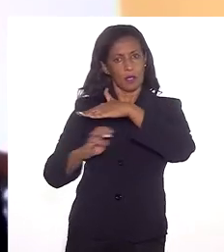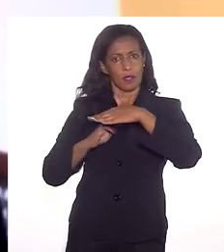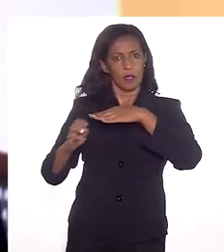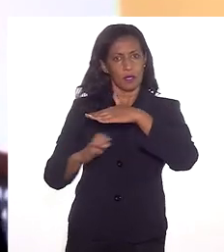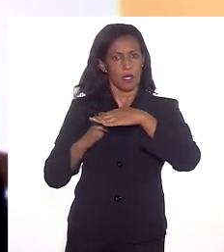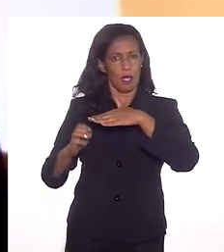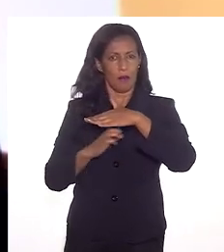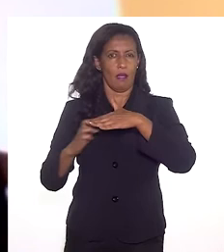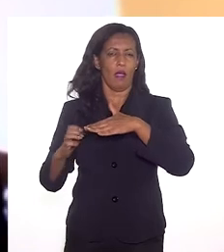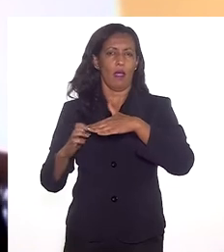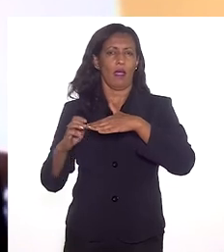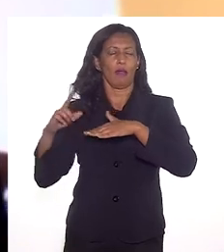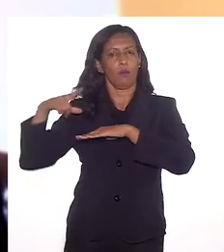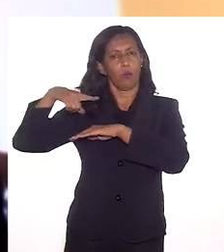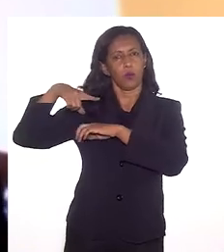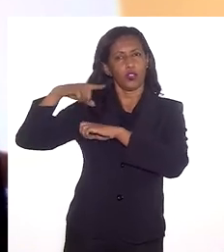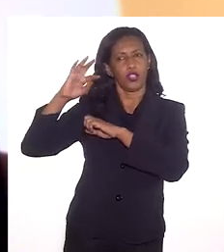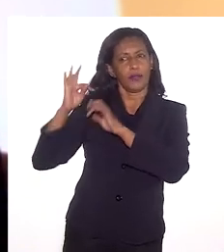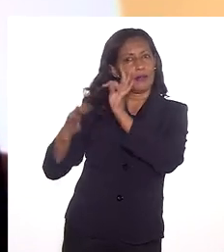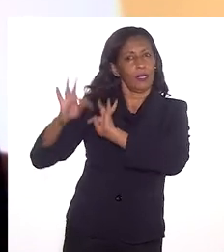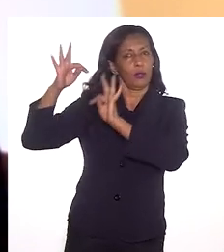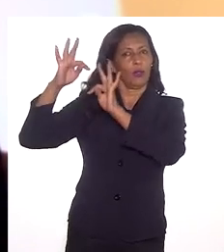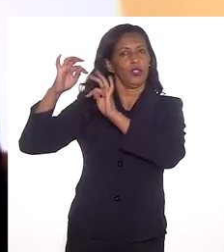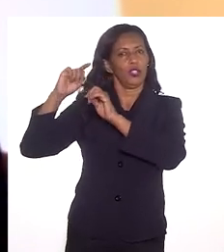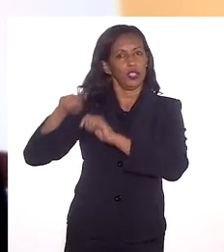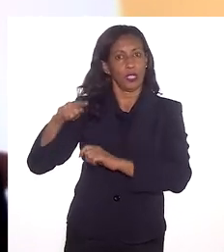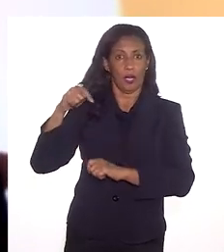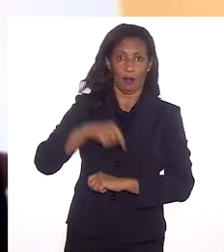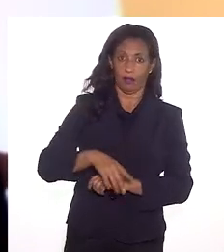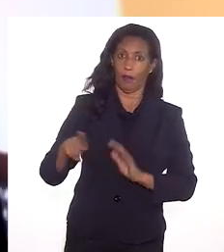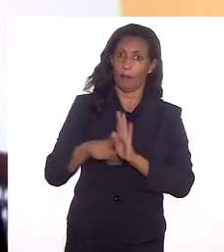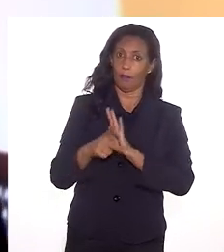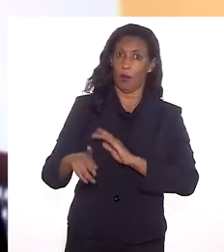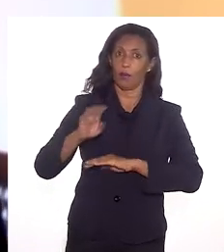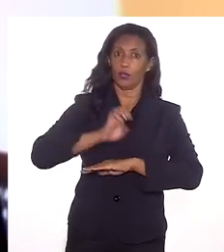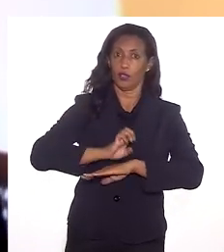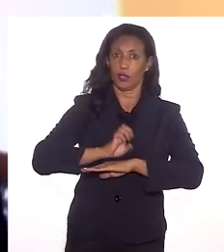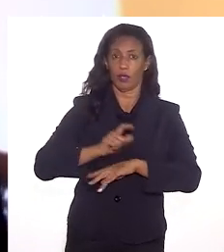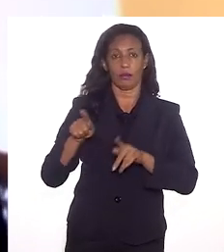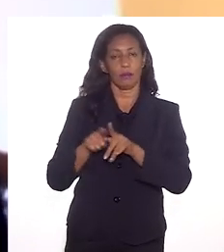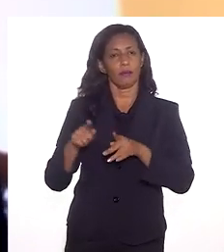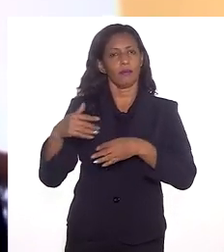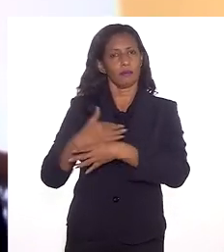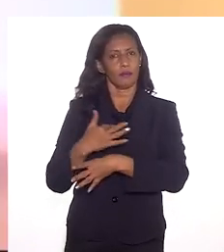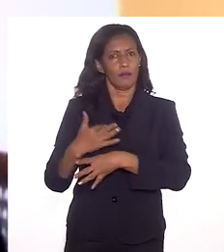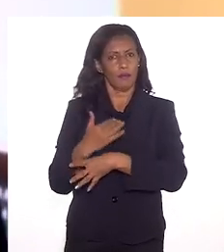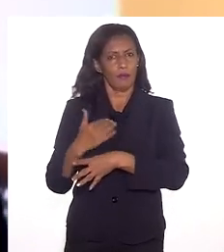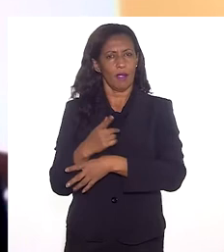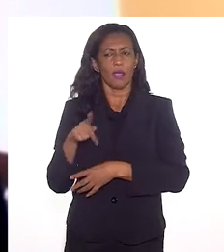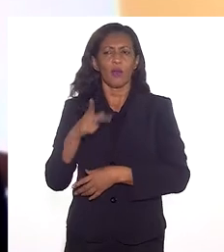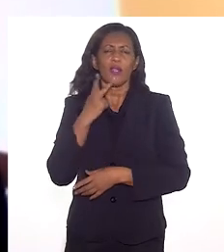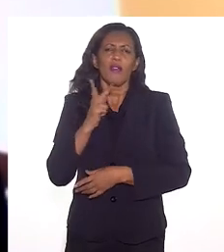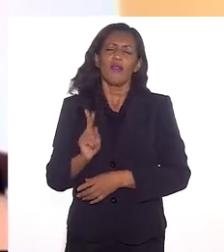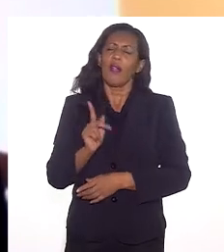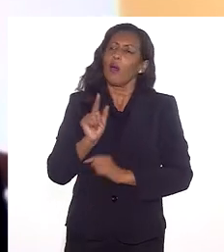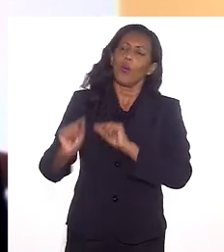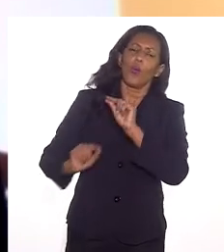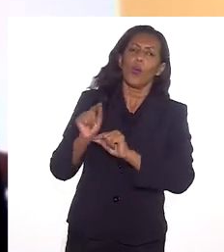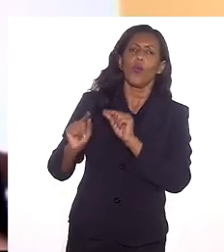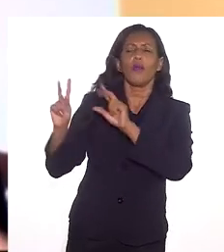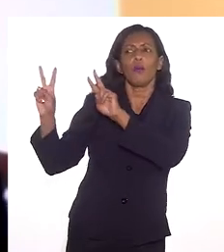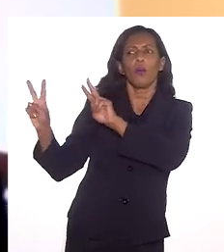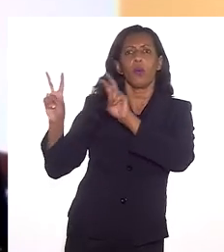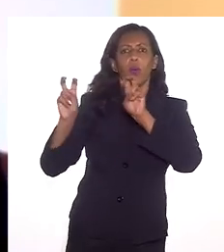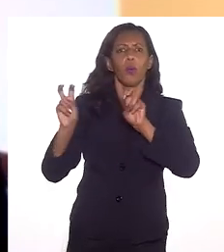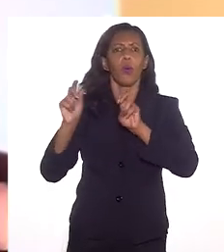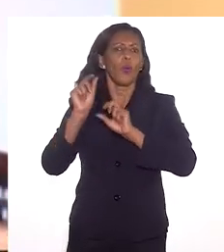dessas empresas Startup Sem Fim presos tecnologia que no estado né e na cidade é que a gente faz um pouquinho web são e te ensina é